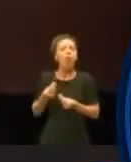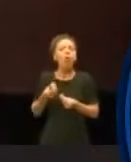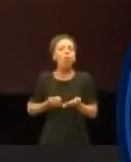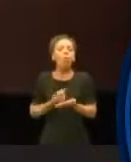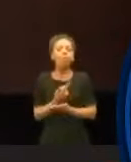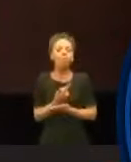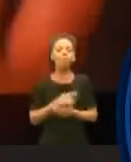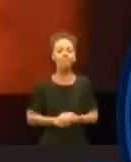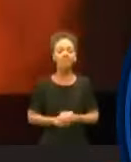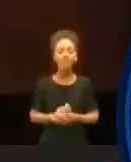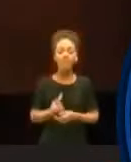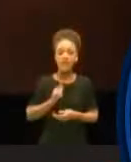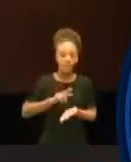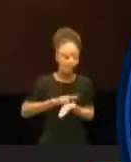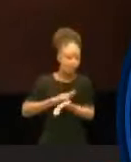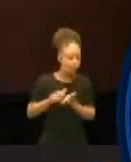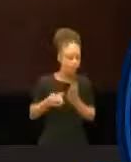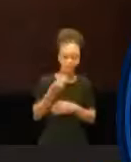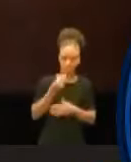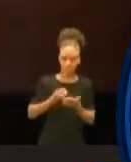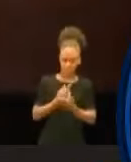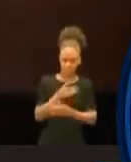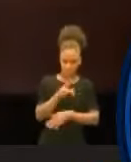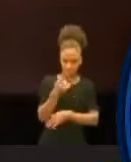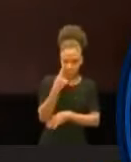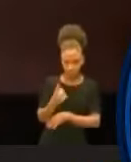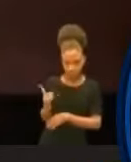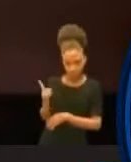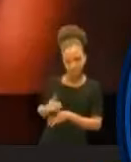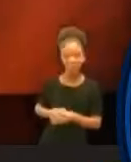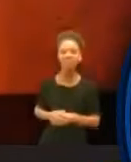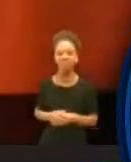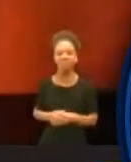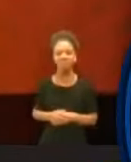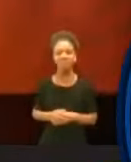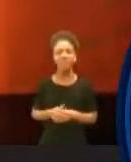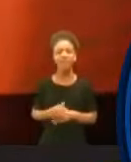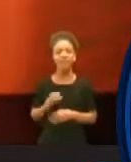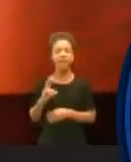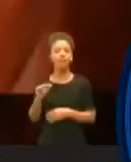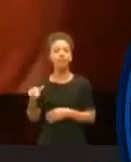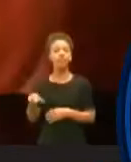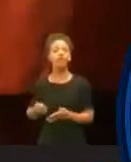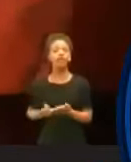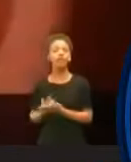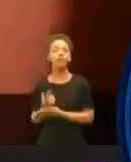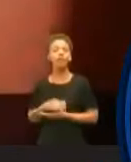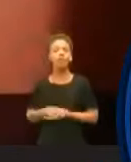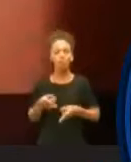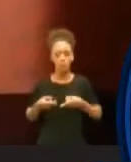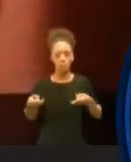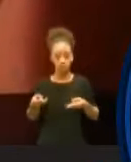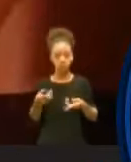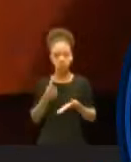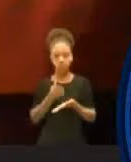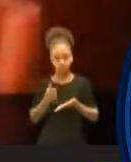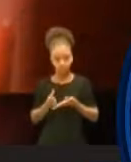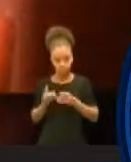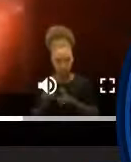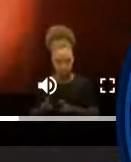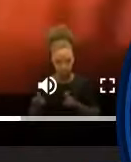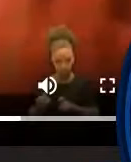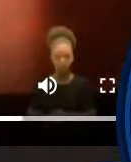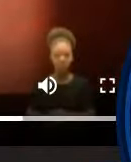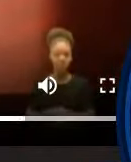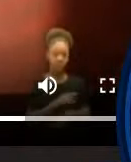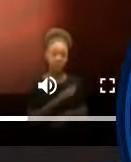a apresentação. Ficou bem interessante. Capaz que no final seja a entrega, né? Porque eles estão focando muito na entrega, acho que na mesma